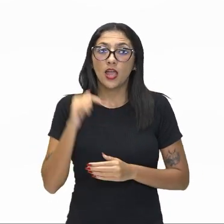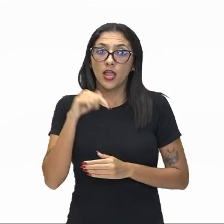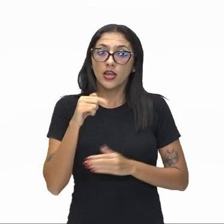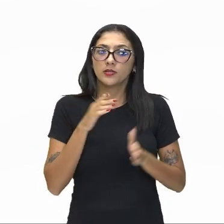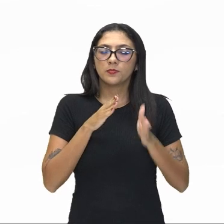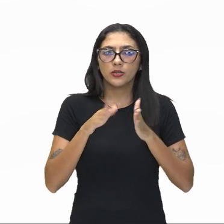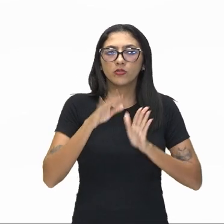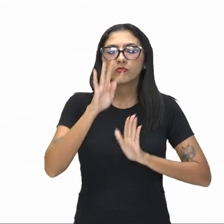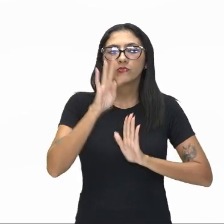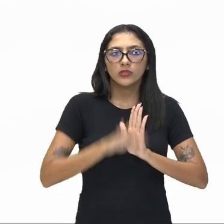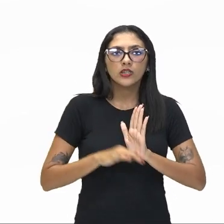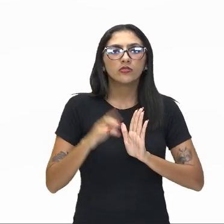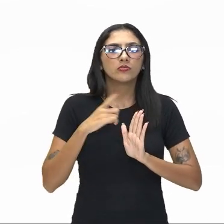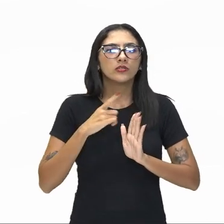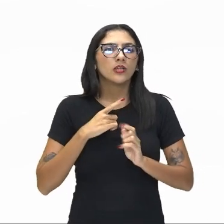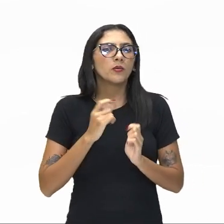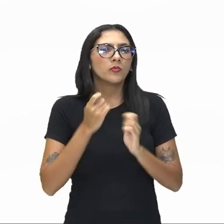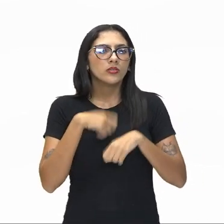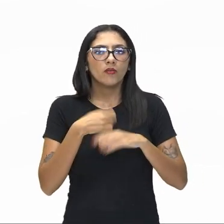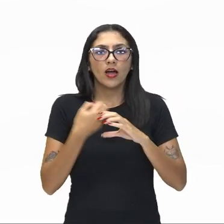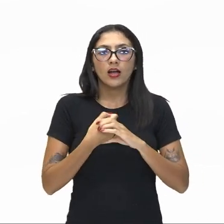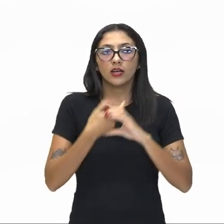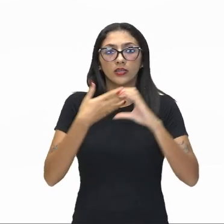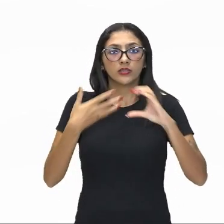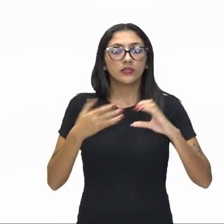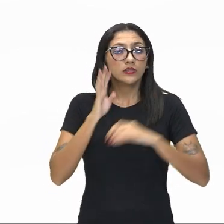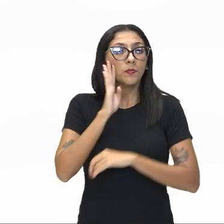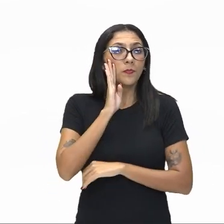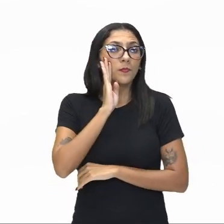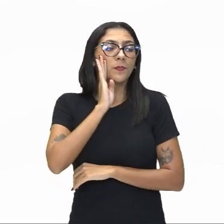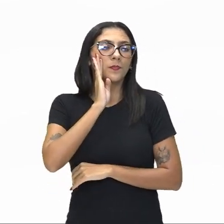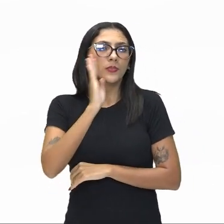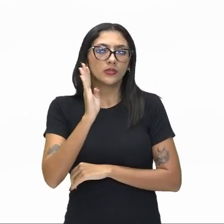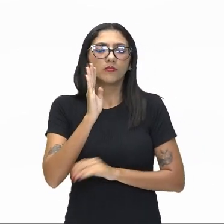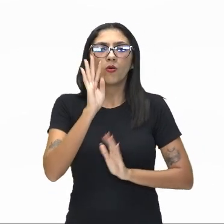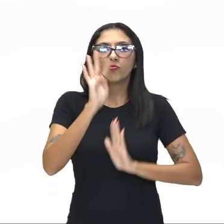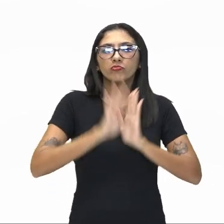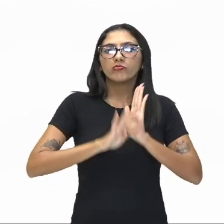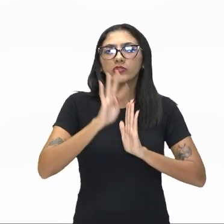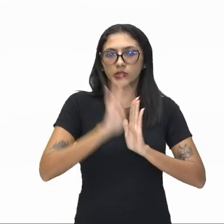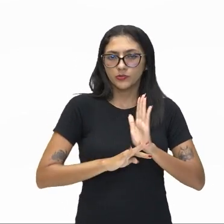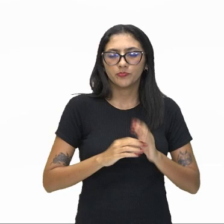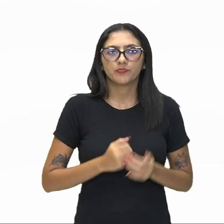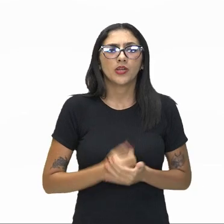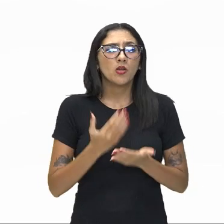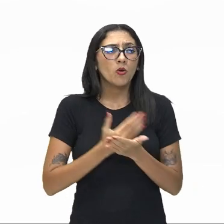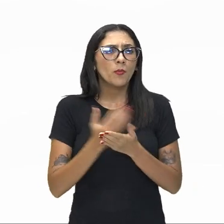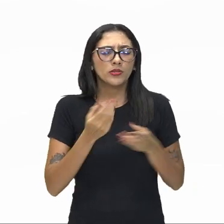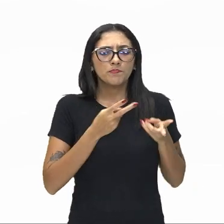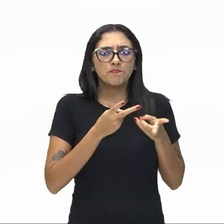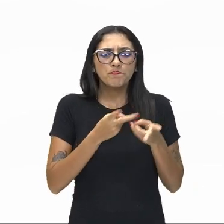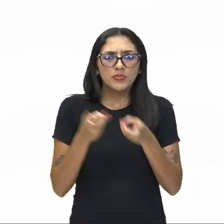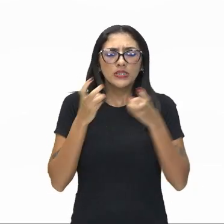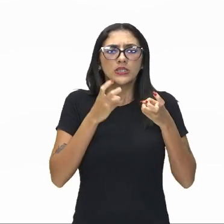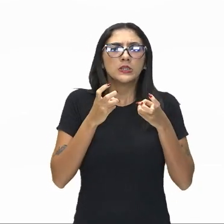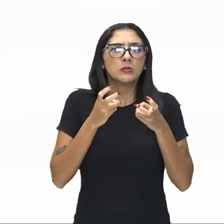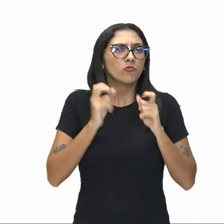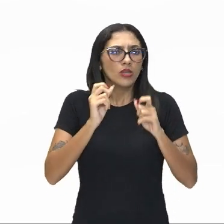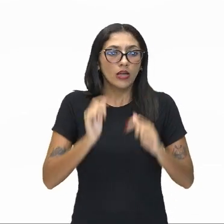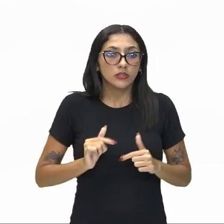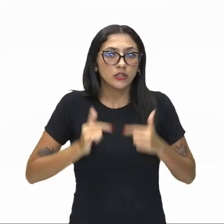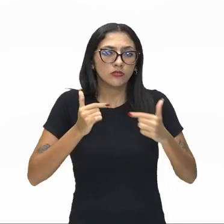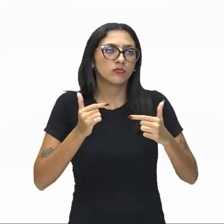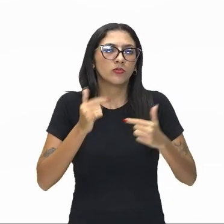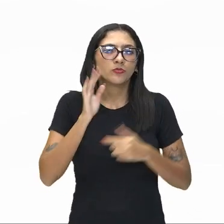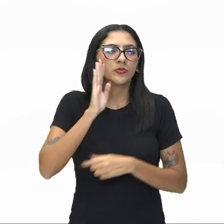a quebra do aspecto predominante descritivo e o conflito começa a ser percebido pelo leitor. Esse